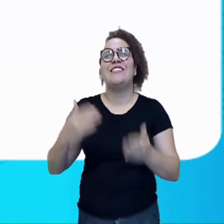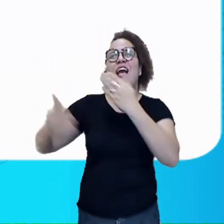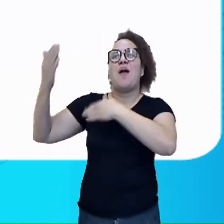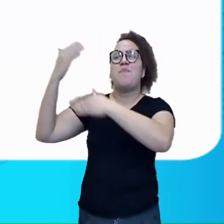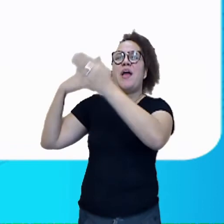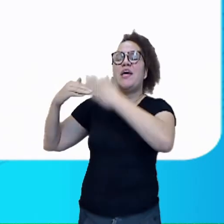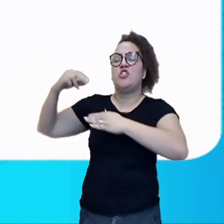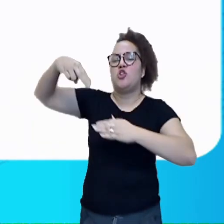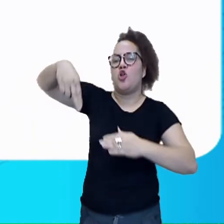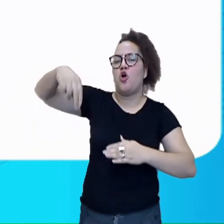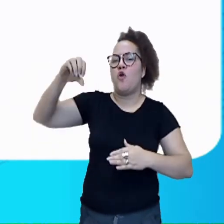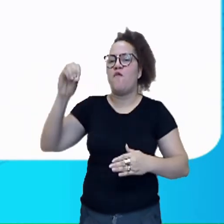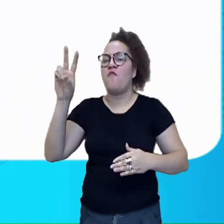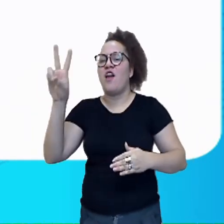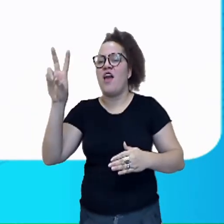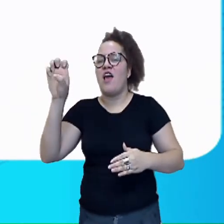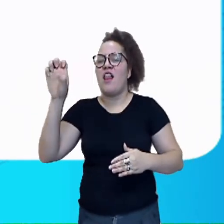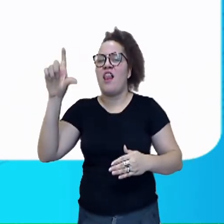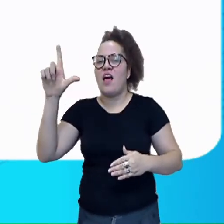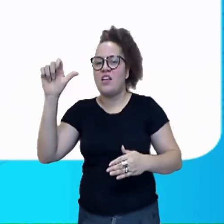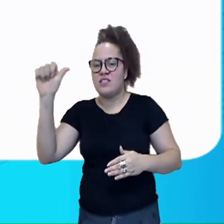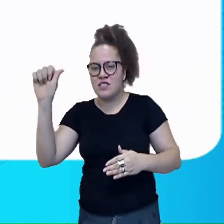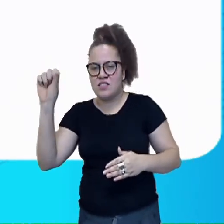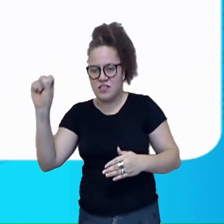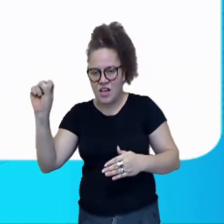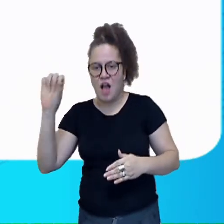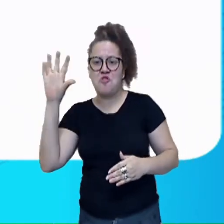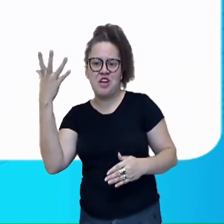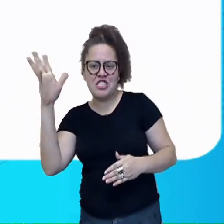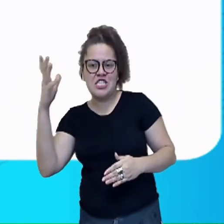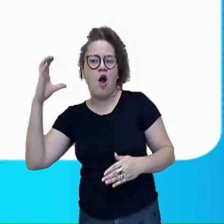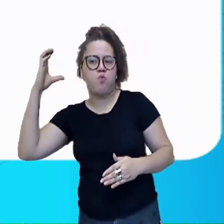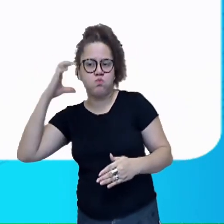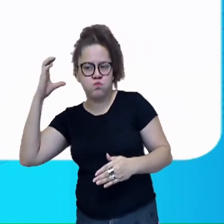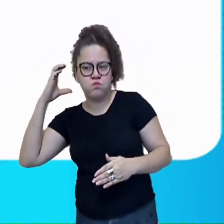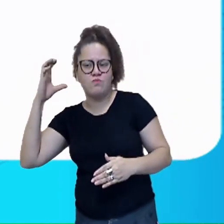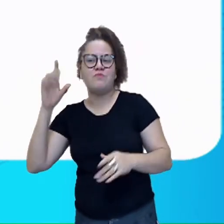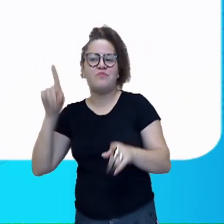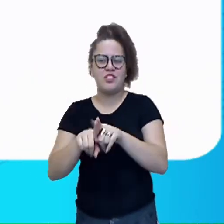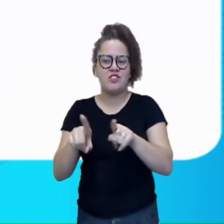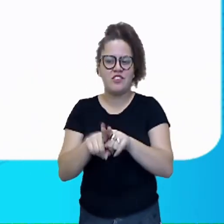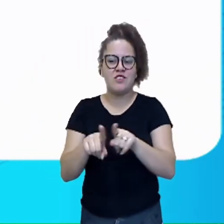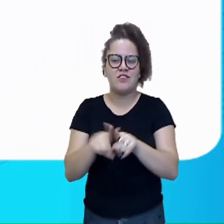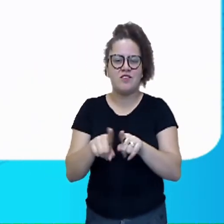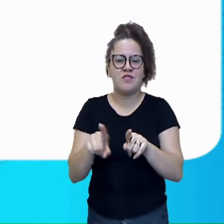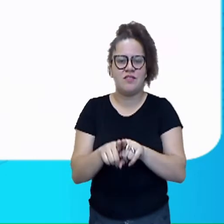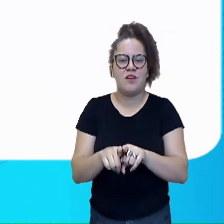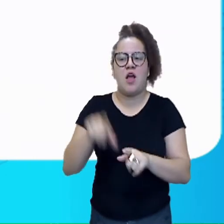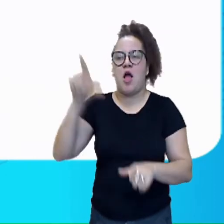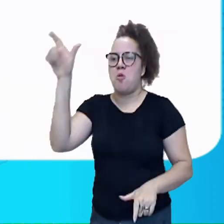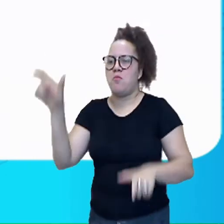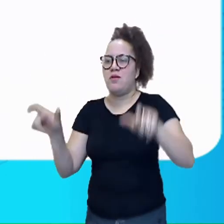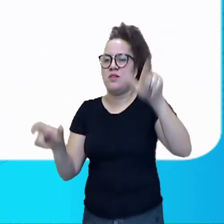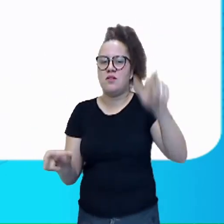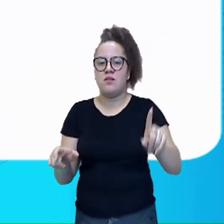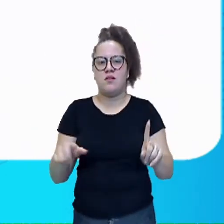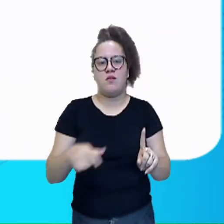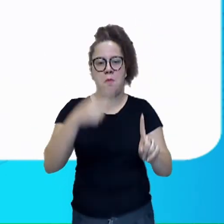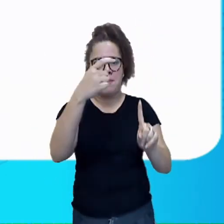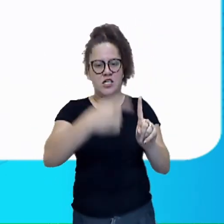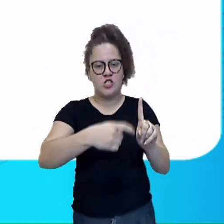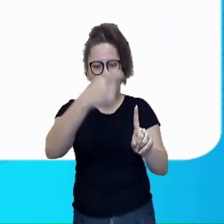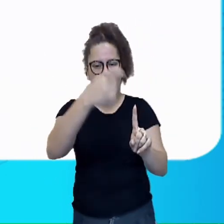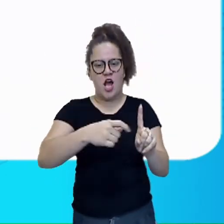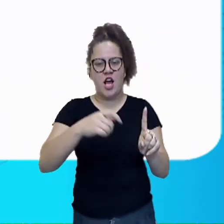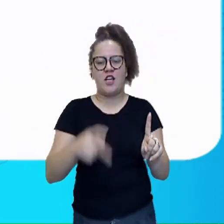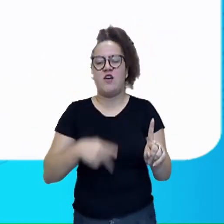a radionovela. Então, algumas pessoas mais antigas relatam que os personagens das novelas falavam